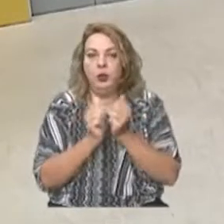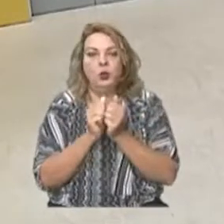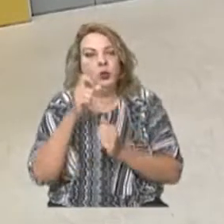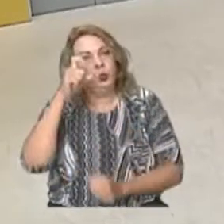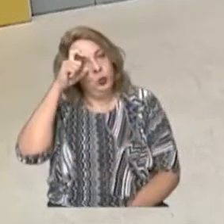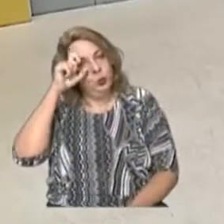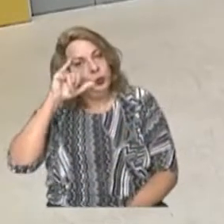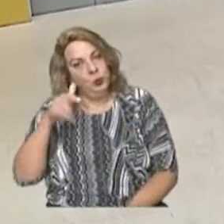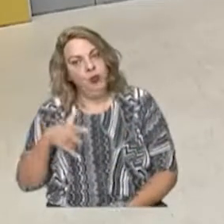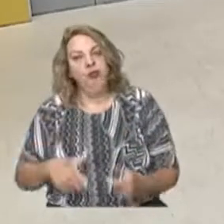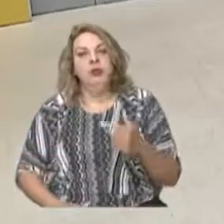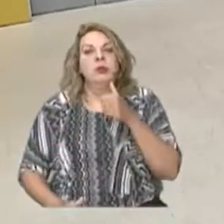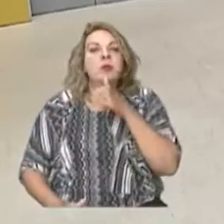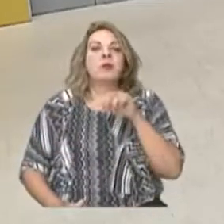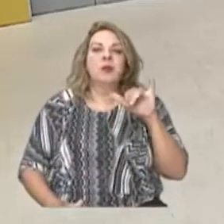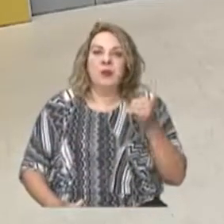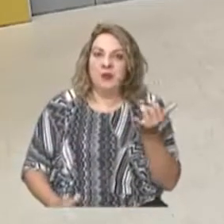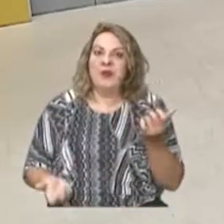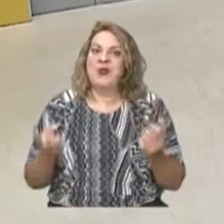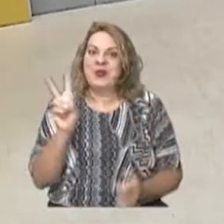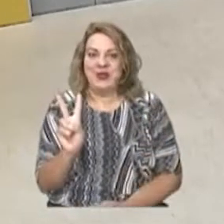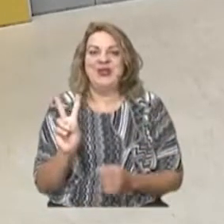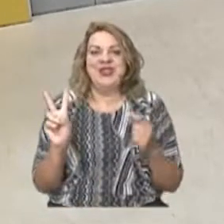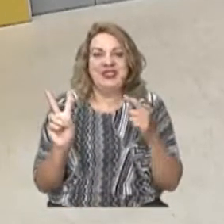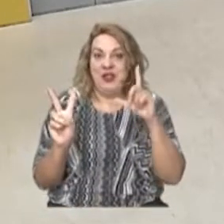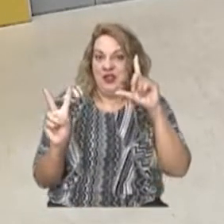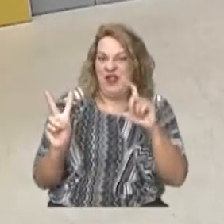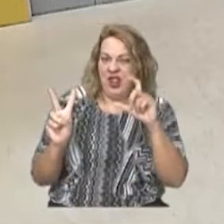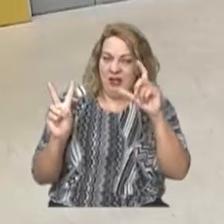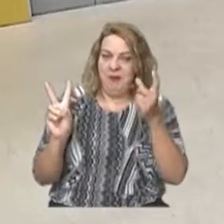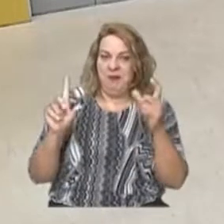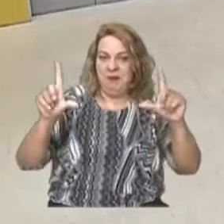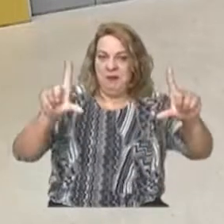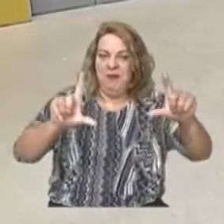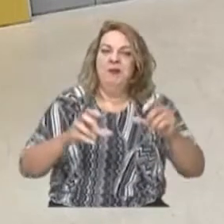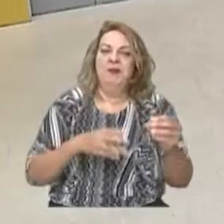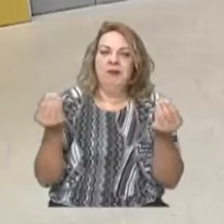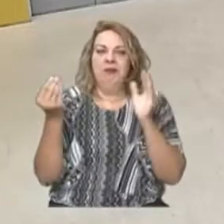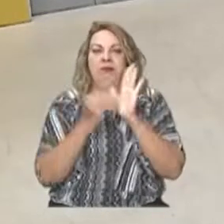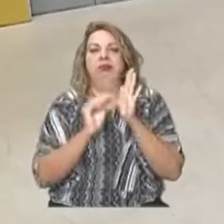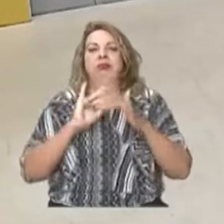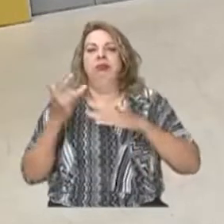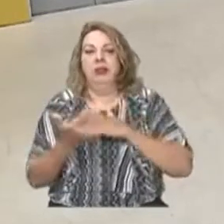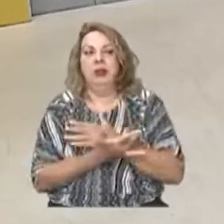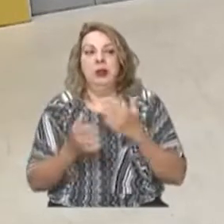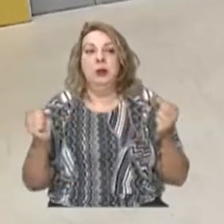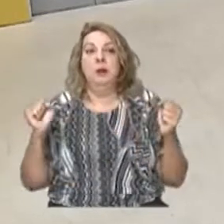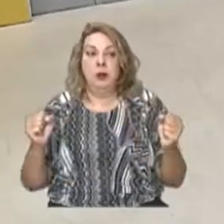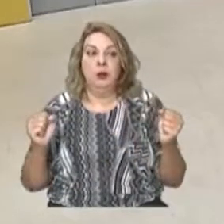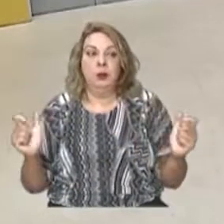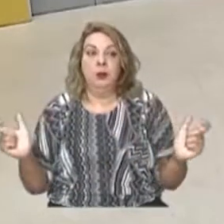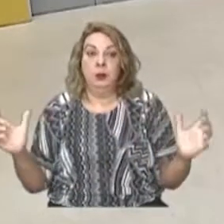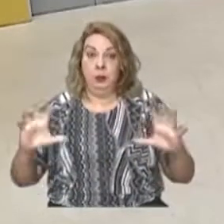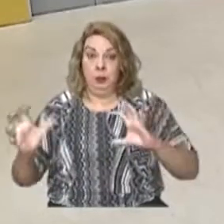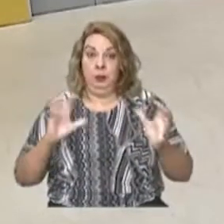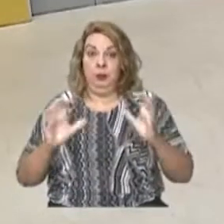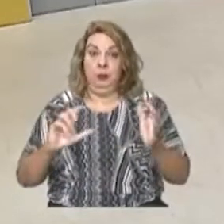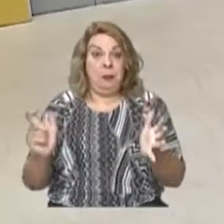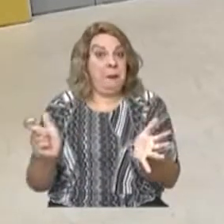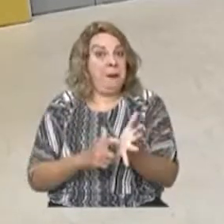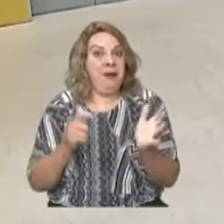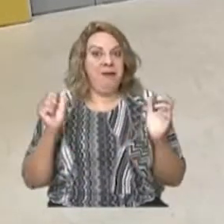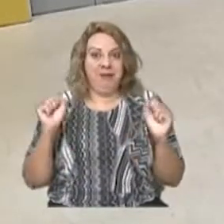Júnior. Tudo pronto por aqui. Tudo pronto também aqui no estúdio. Pode ligar a sorteadora Clarinha com o auxílio luxuoso da minha querida